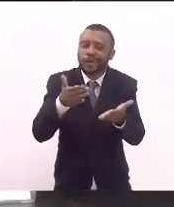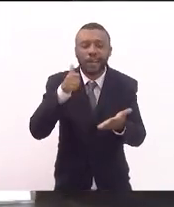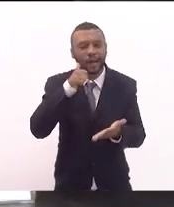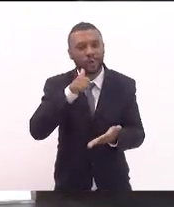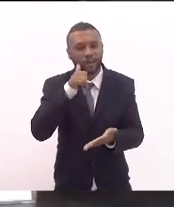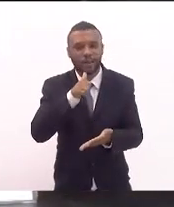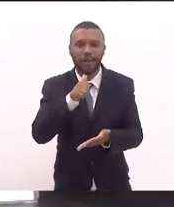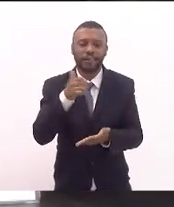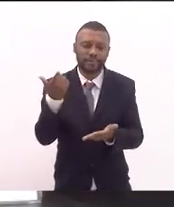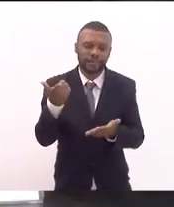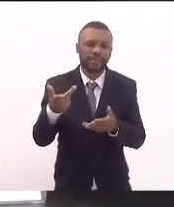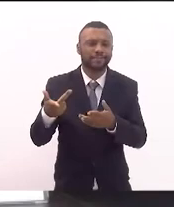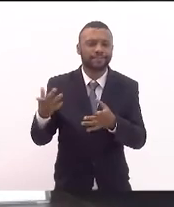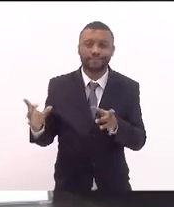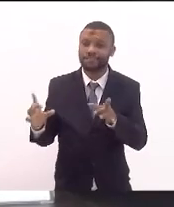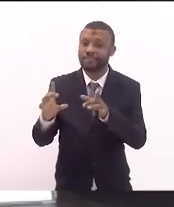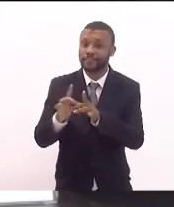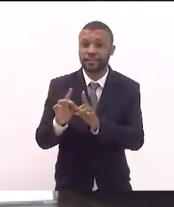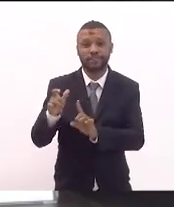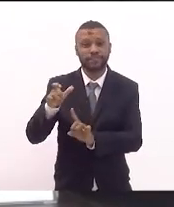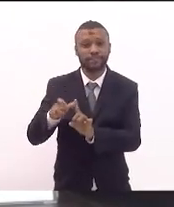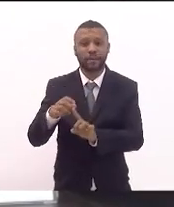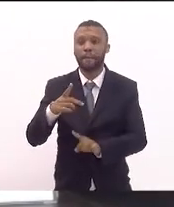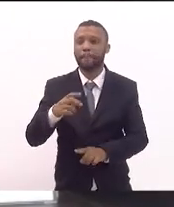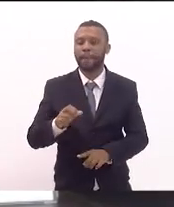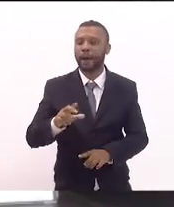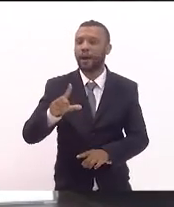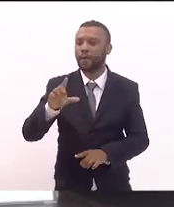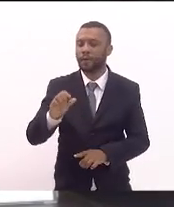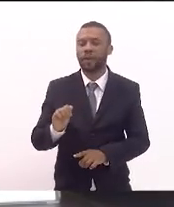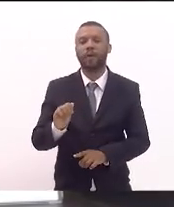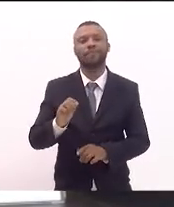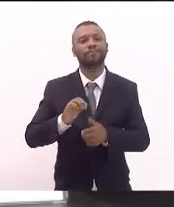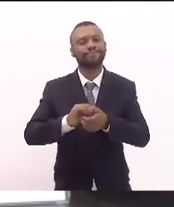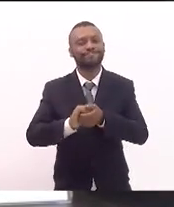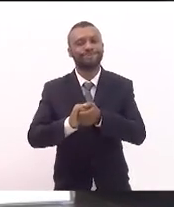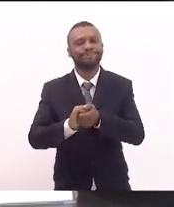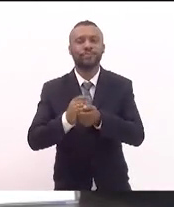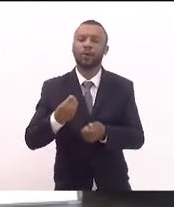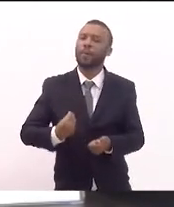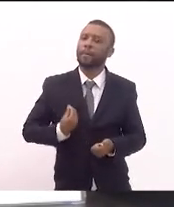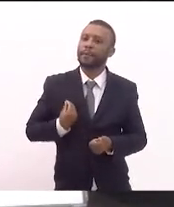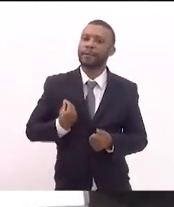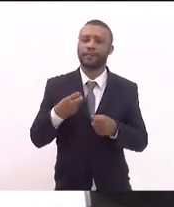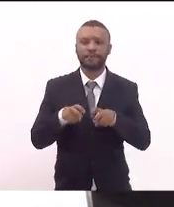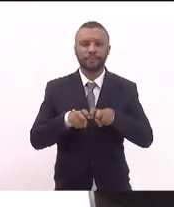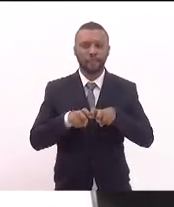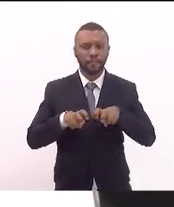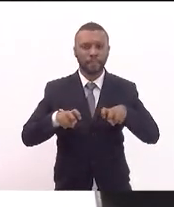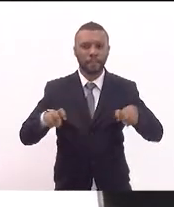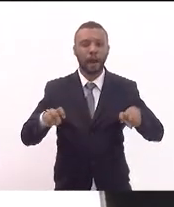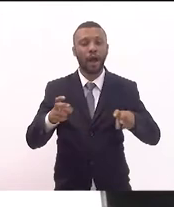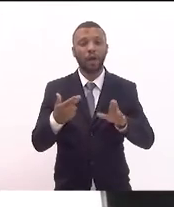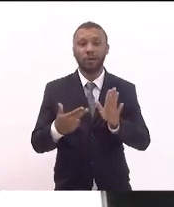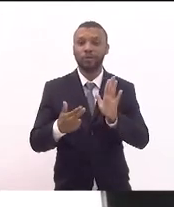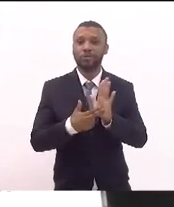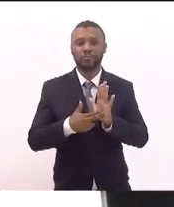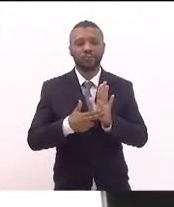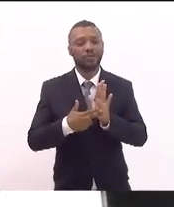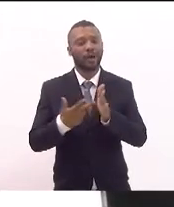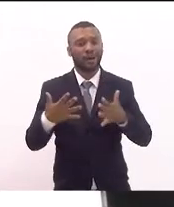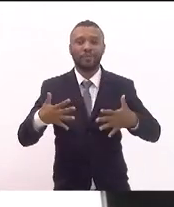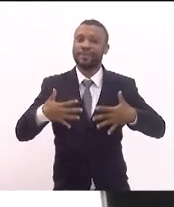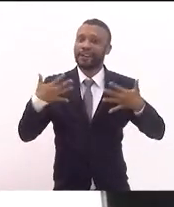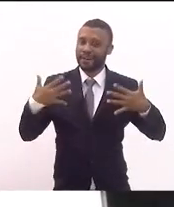na figura da doutora Paula Mery. Cumprimento a todos os presentes na mesa e os demais. Eu confesso que é um motivo de muita